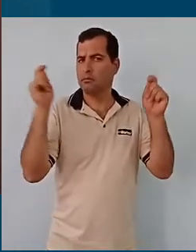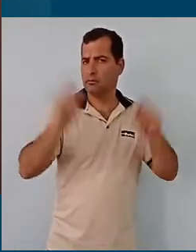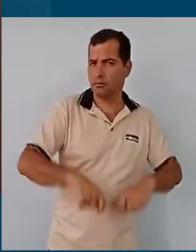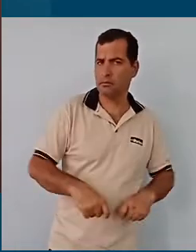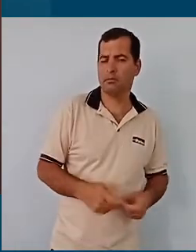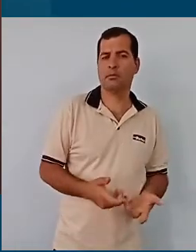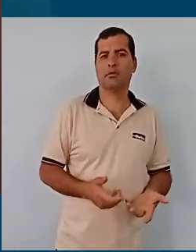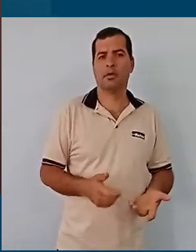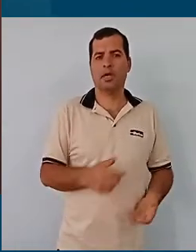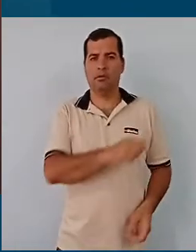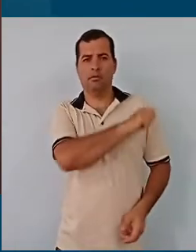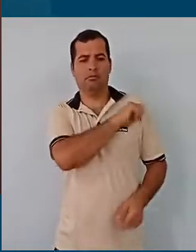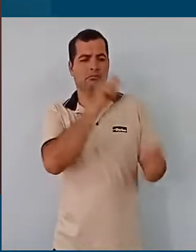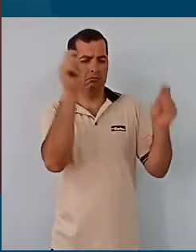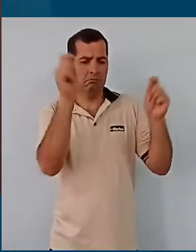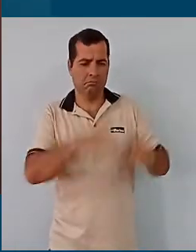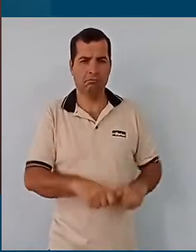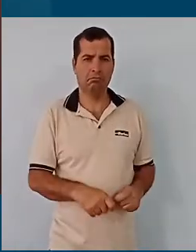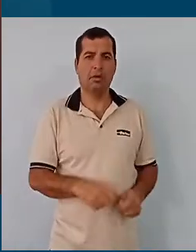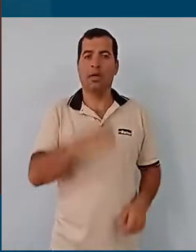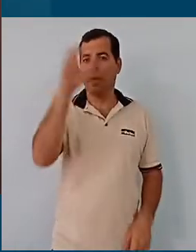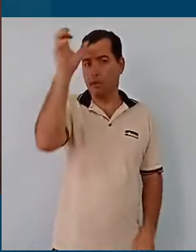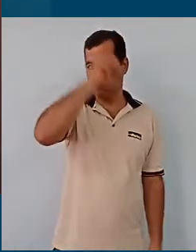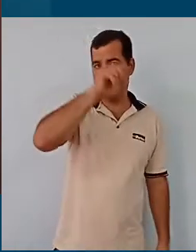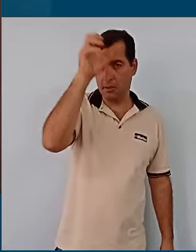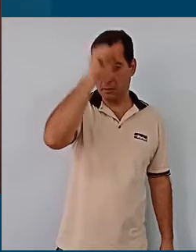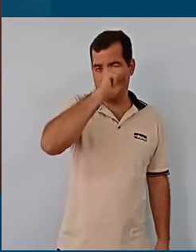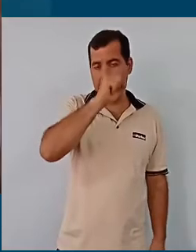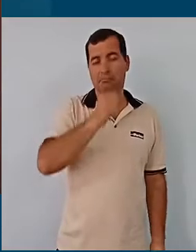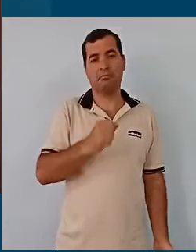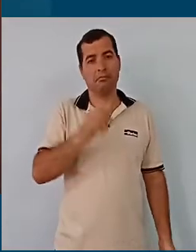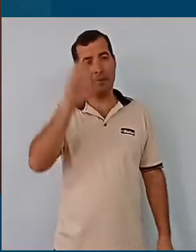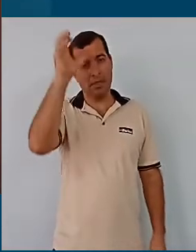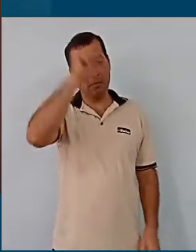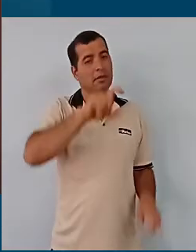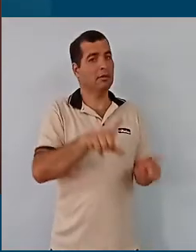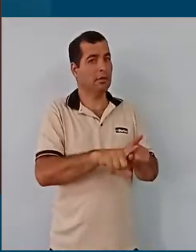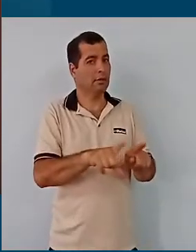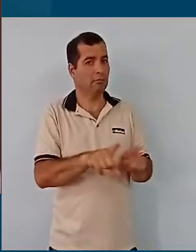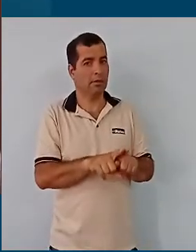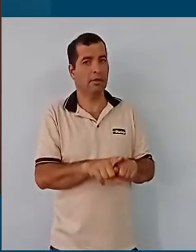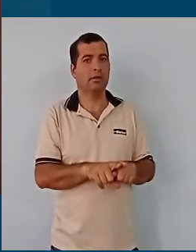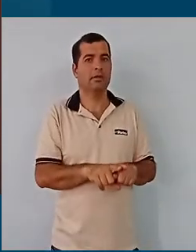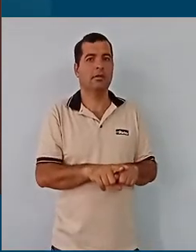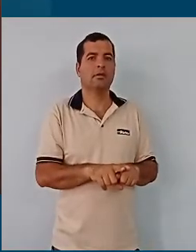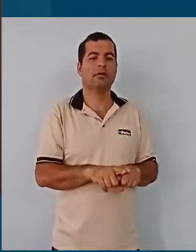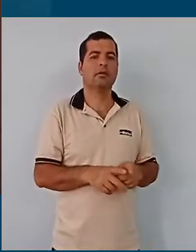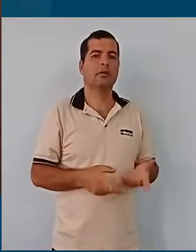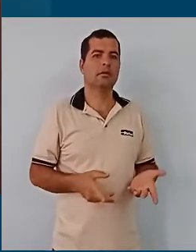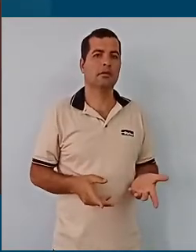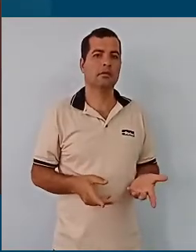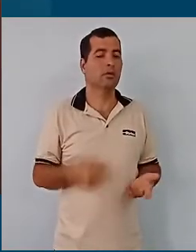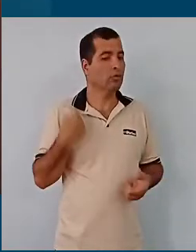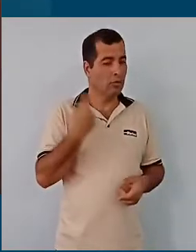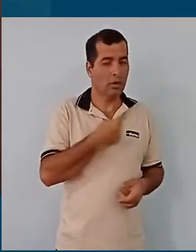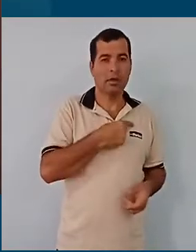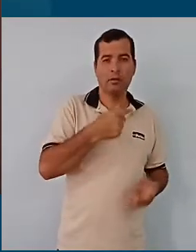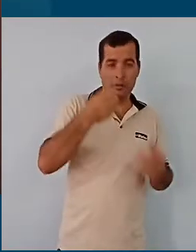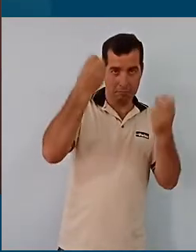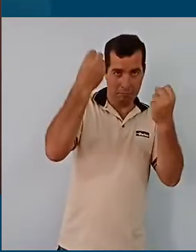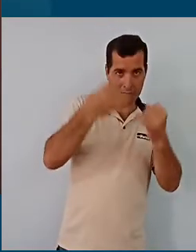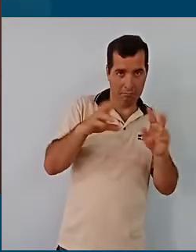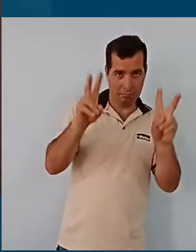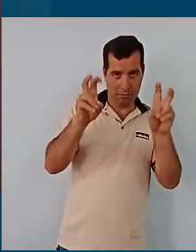não sabe é capaz de aprender, e aprender, claro, dentro... quando a gente fala em aprender,